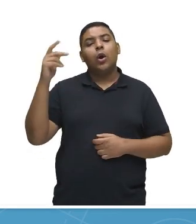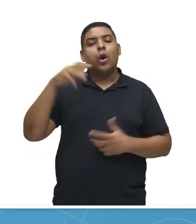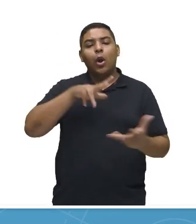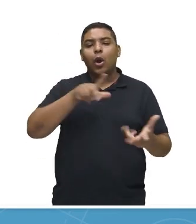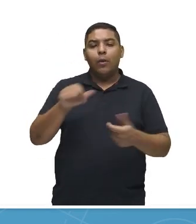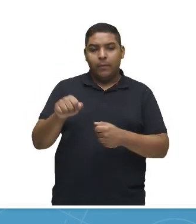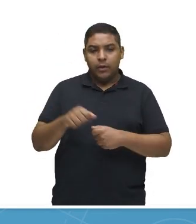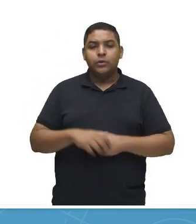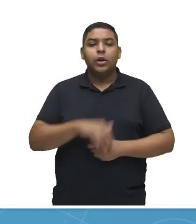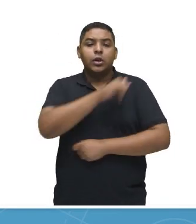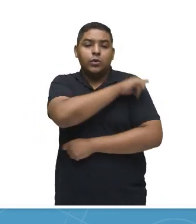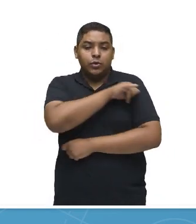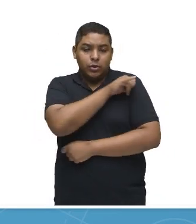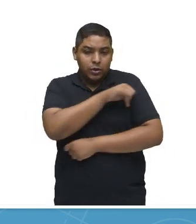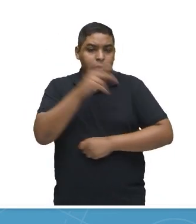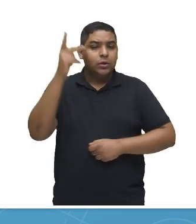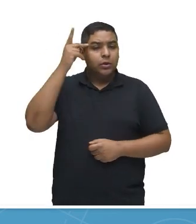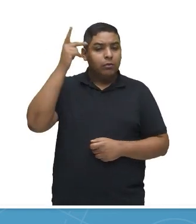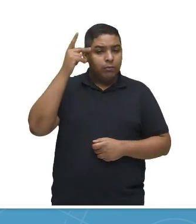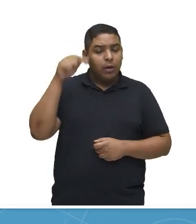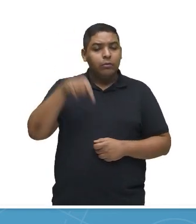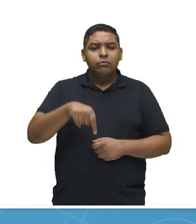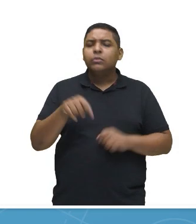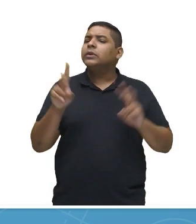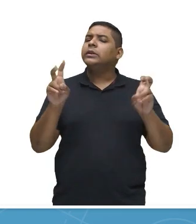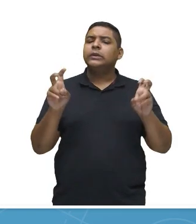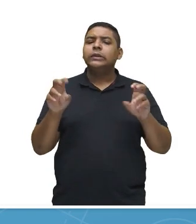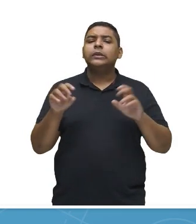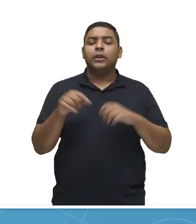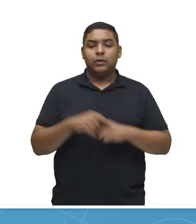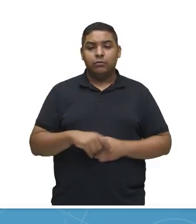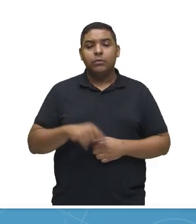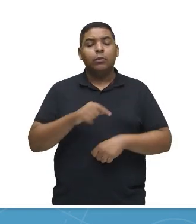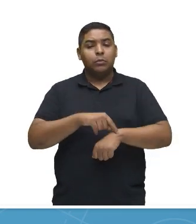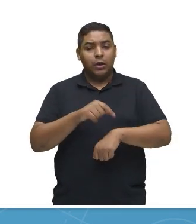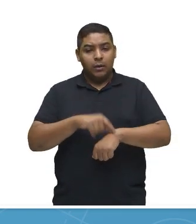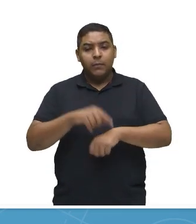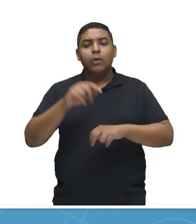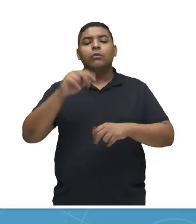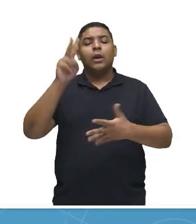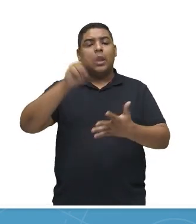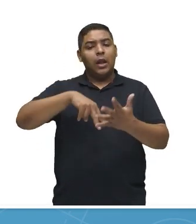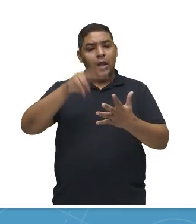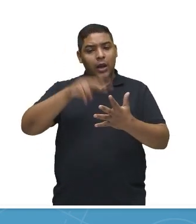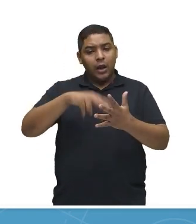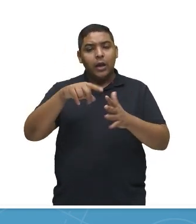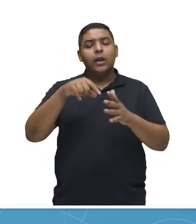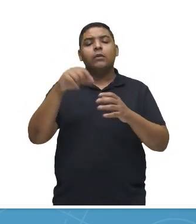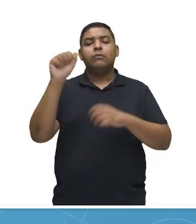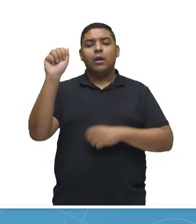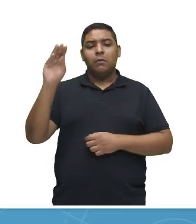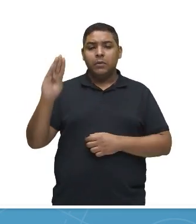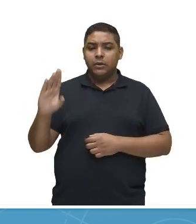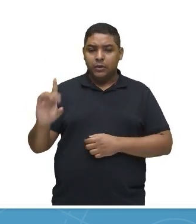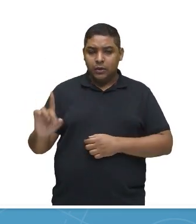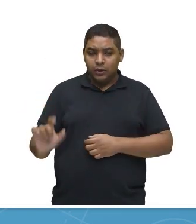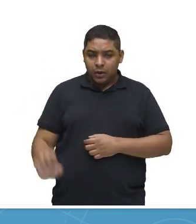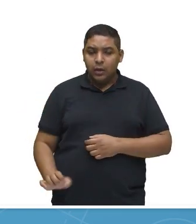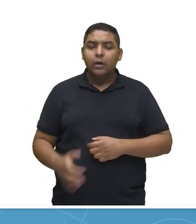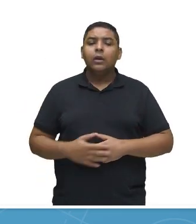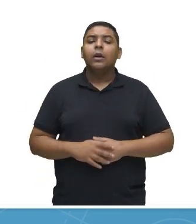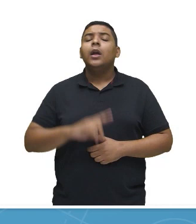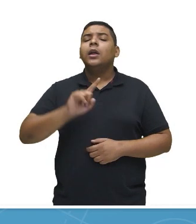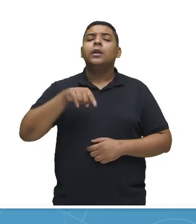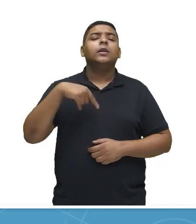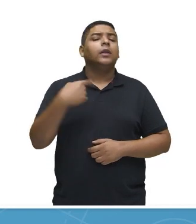cidades, podemos afirmar que um tempinho para vocês lerem as alternativas, tá? E depois